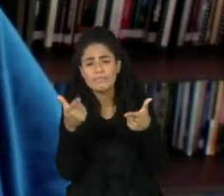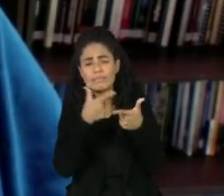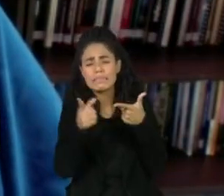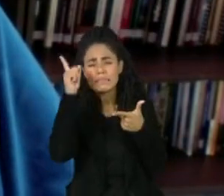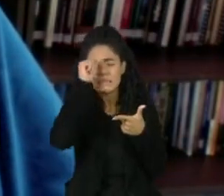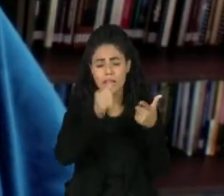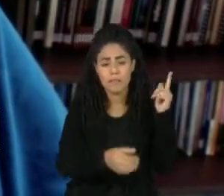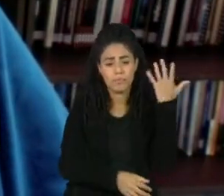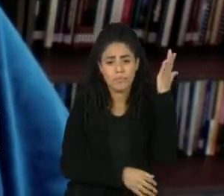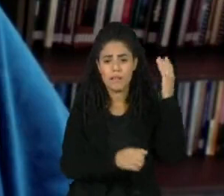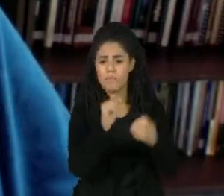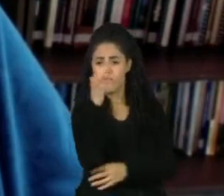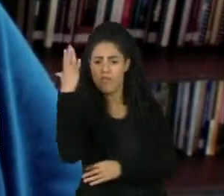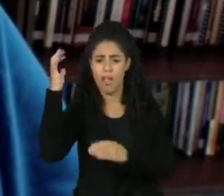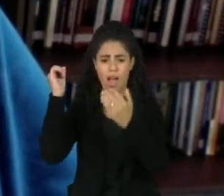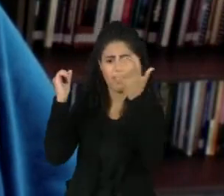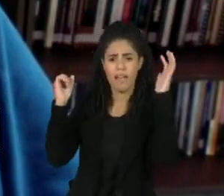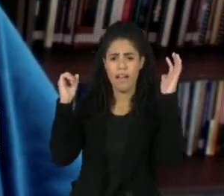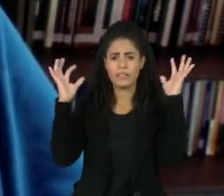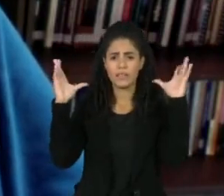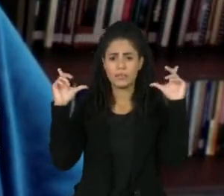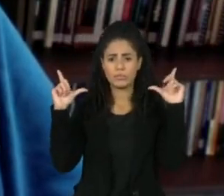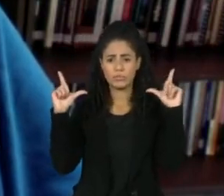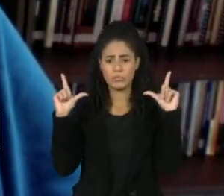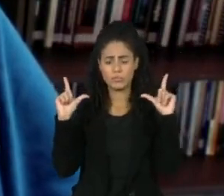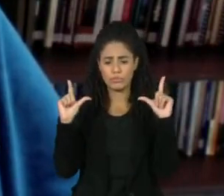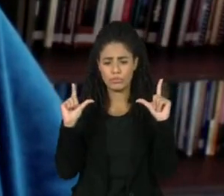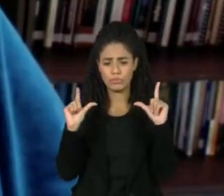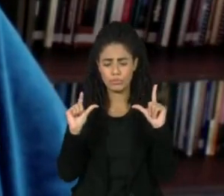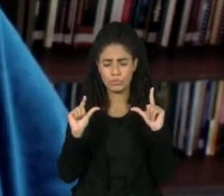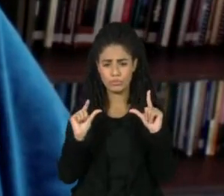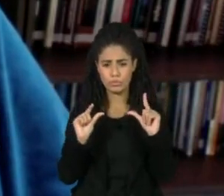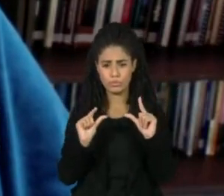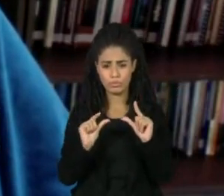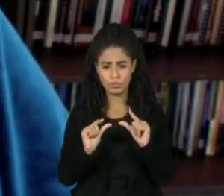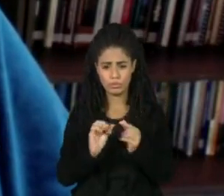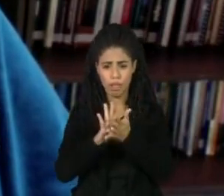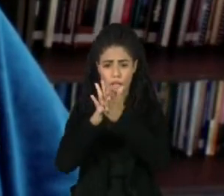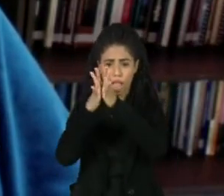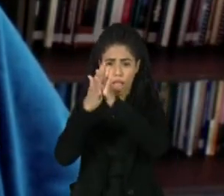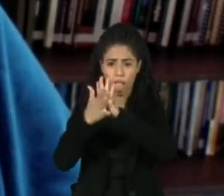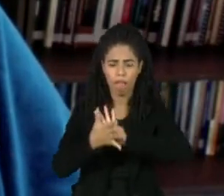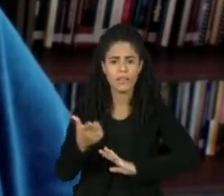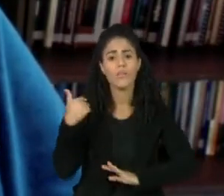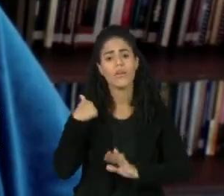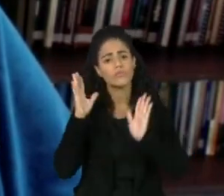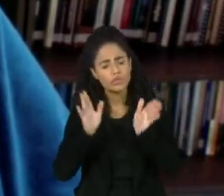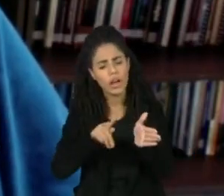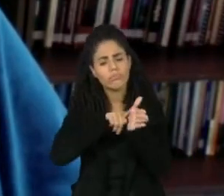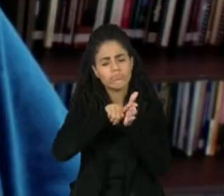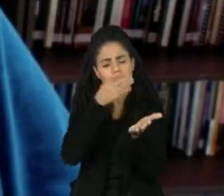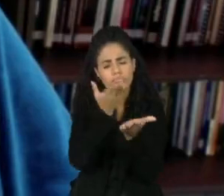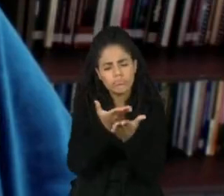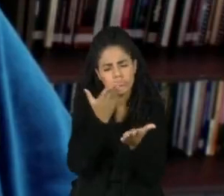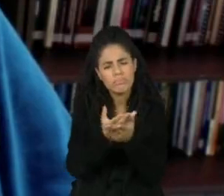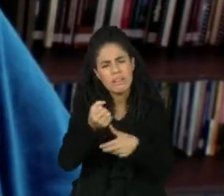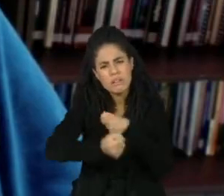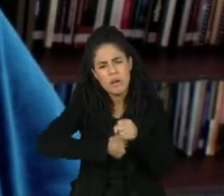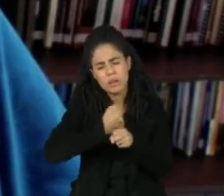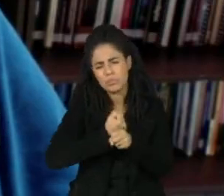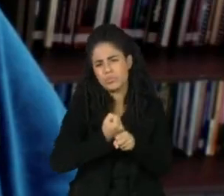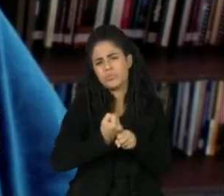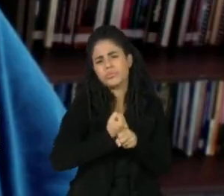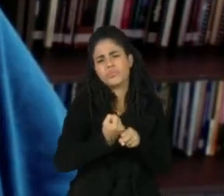floresta não desapareça. Então, como eu faço pesquisa nisso há muitas décadas, eu acho que essa foi uma maneira, uma sinalização da